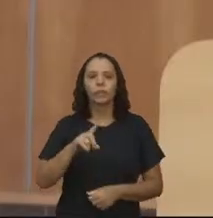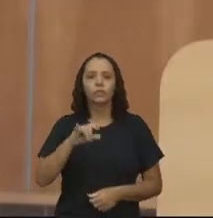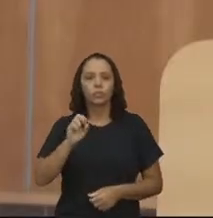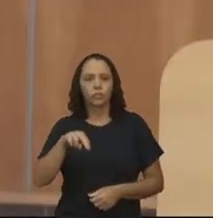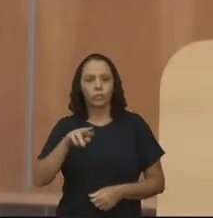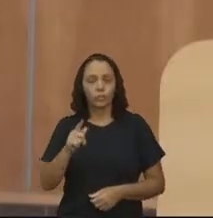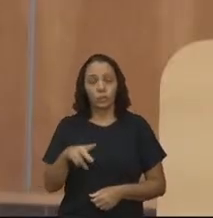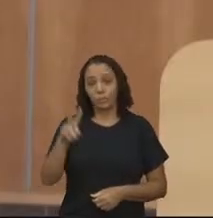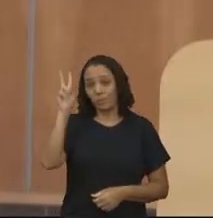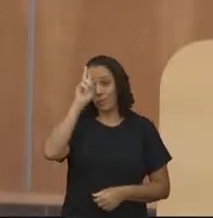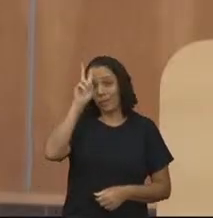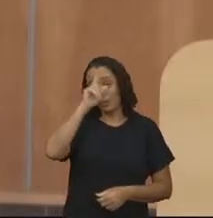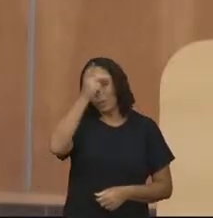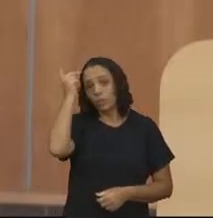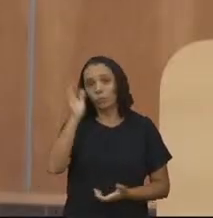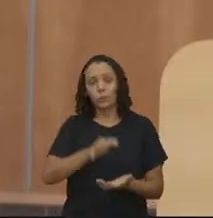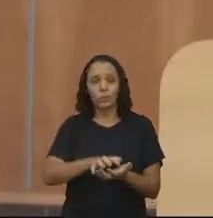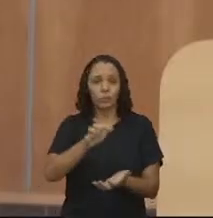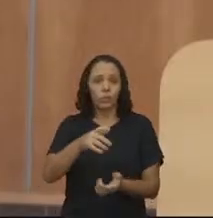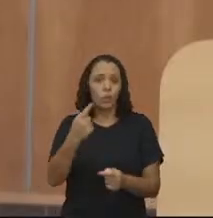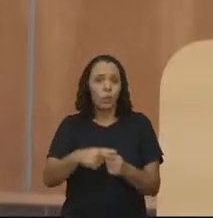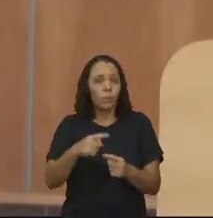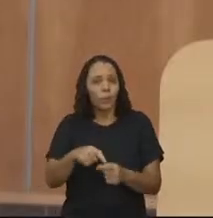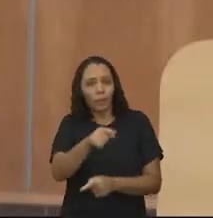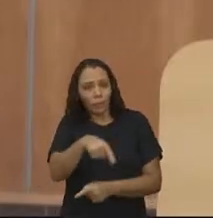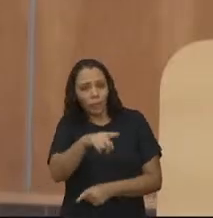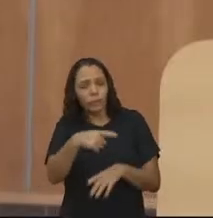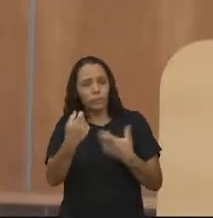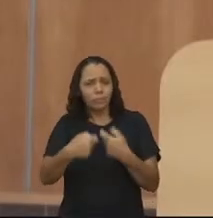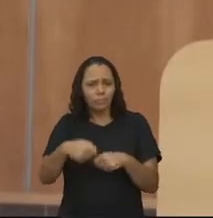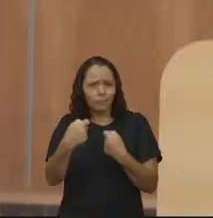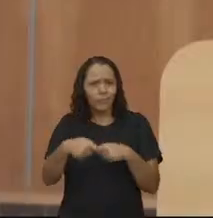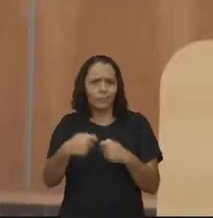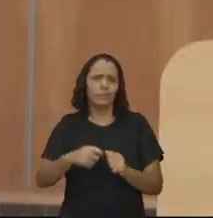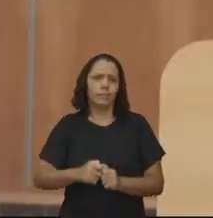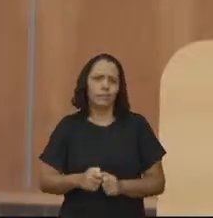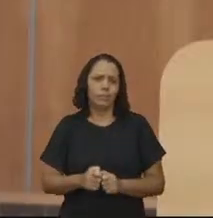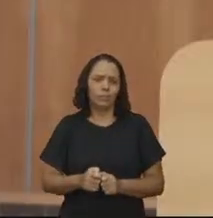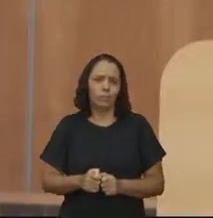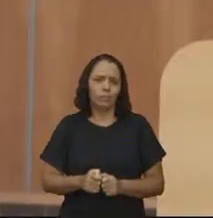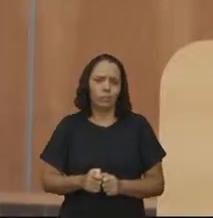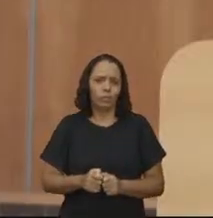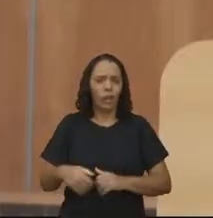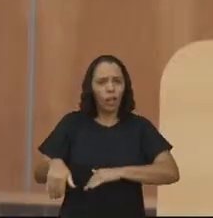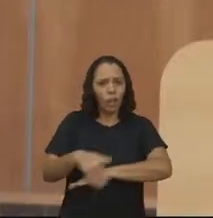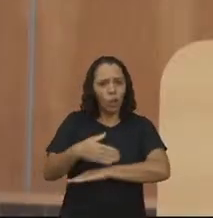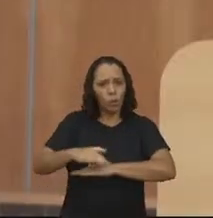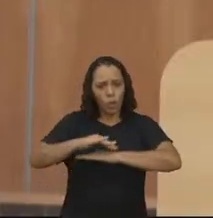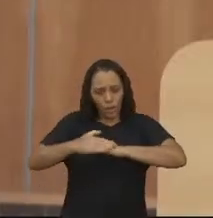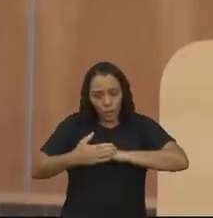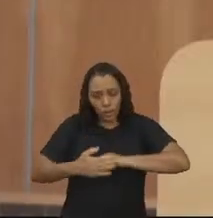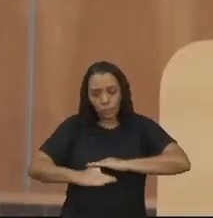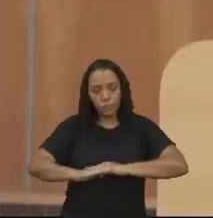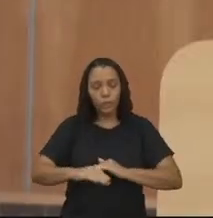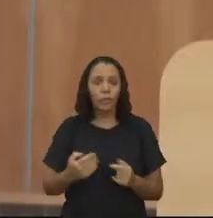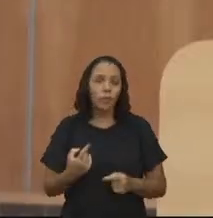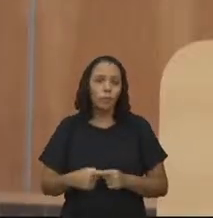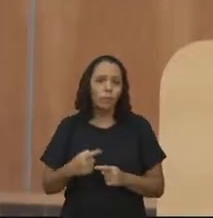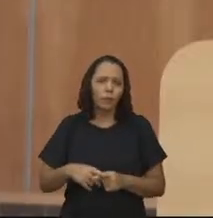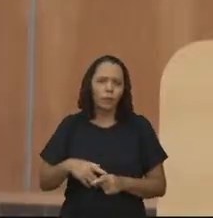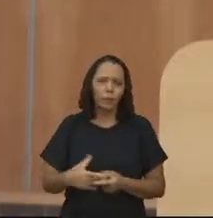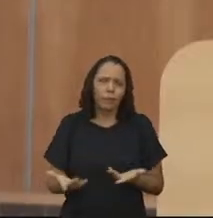Lembra nos idosos, porque os idosos precisam que rebaixa as guias da cidade. Porque fica